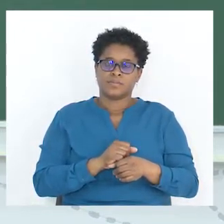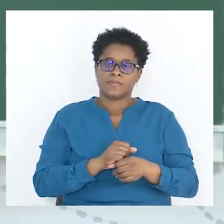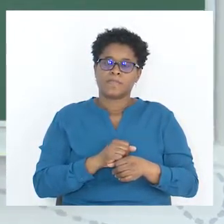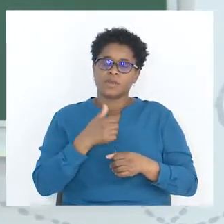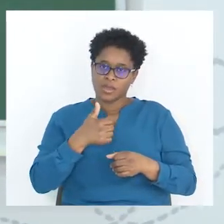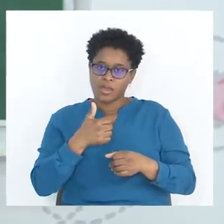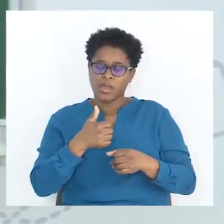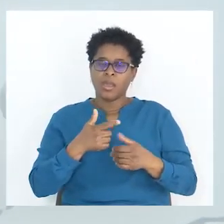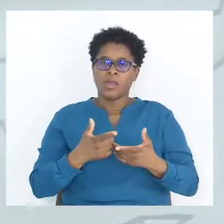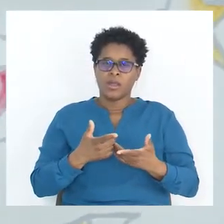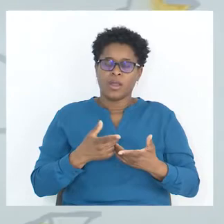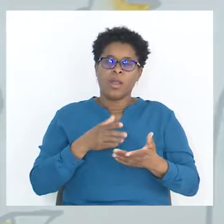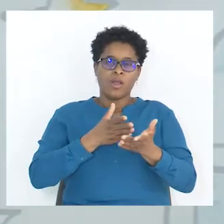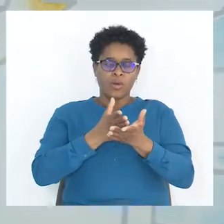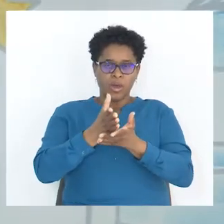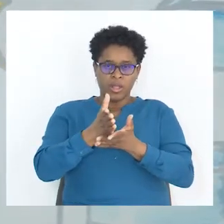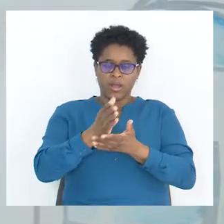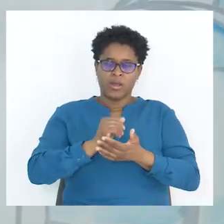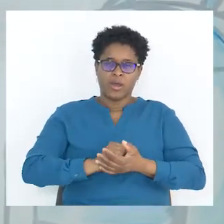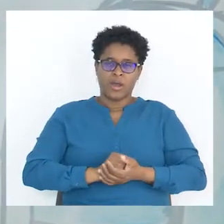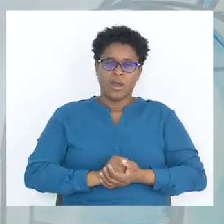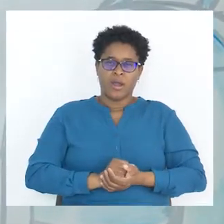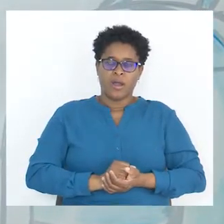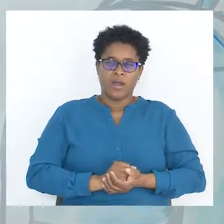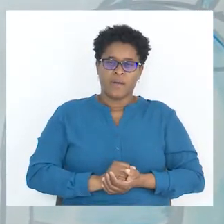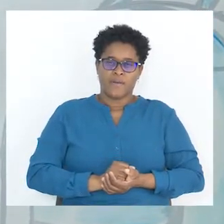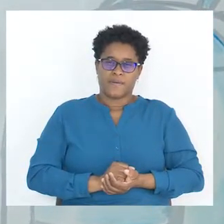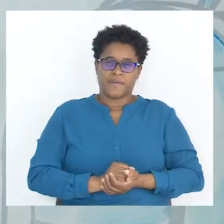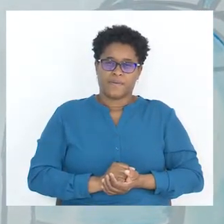Ok? E, continuando,